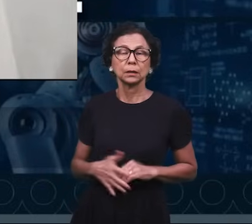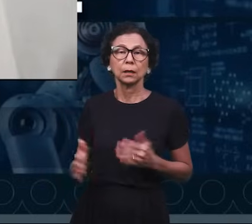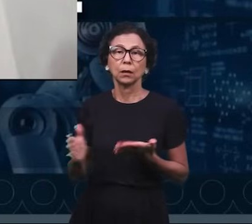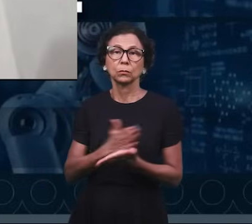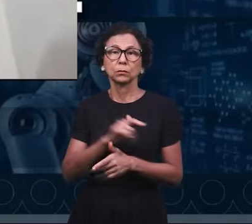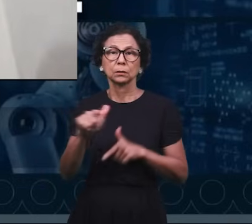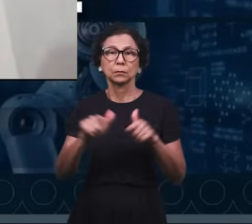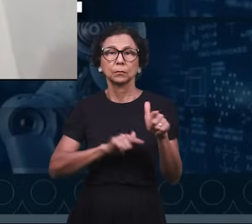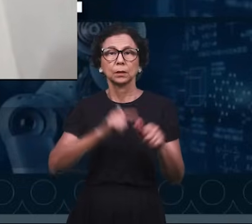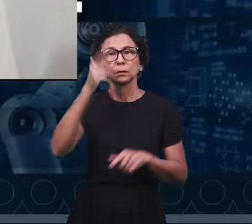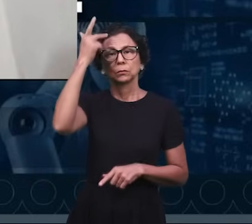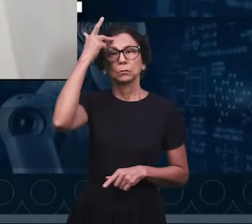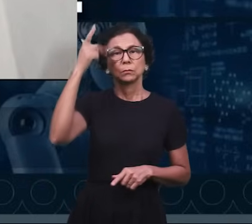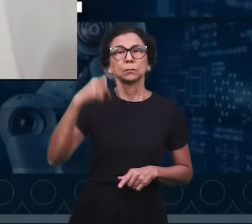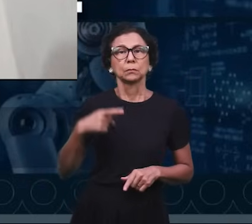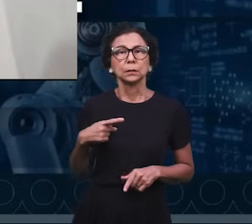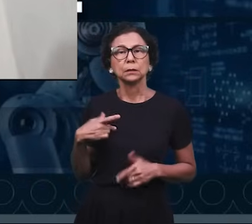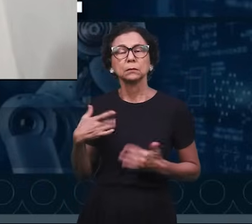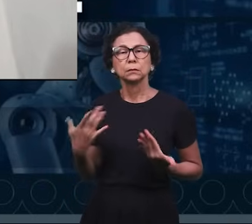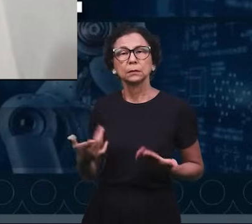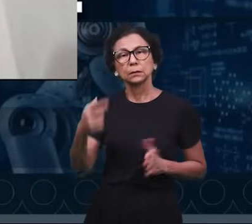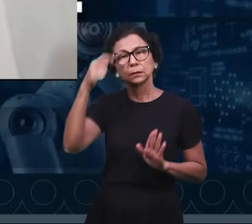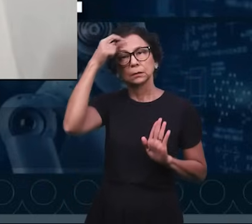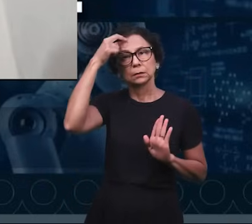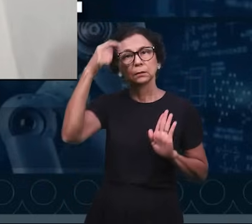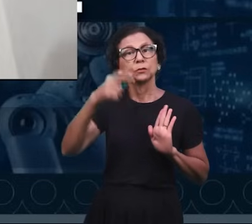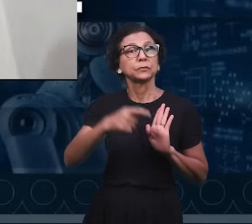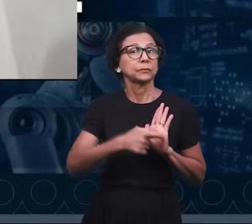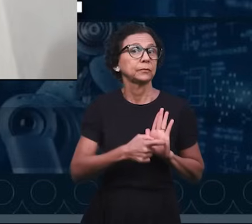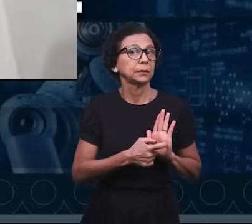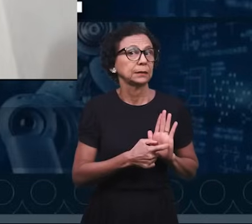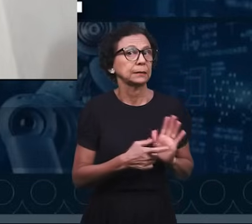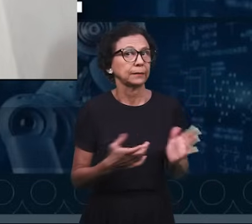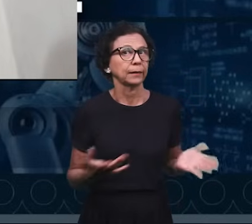ser humano, a inteligência artificial,